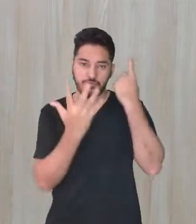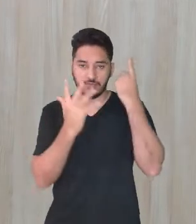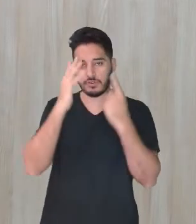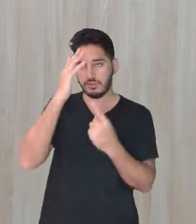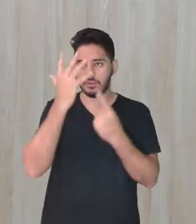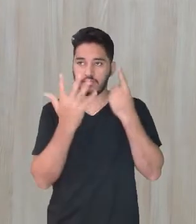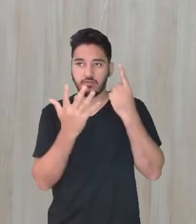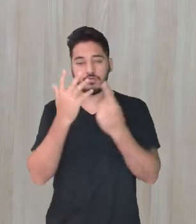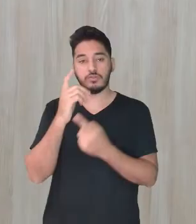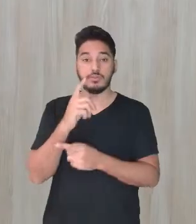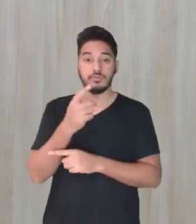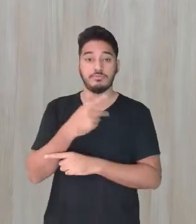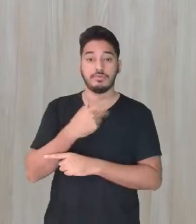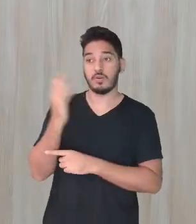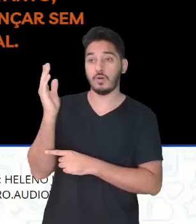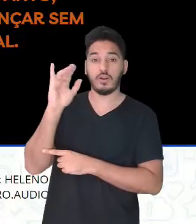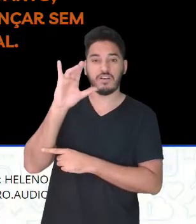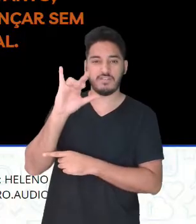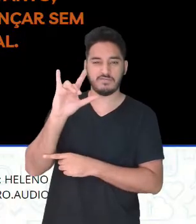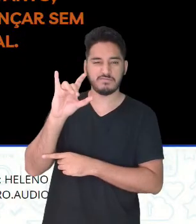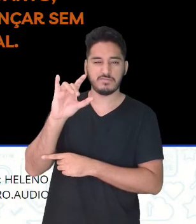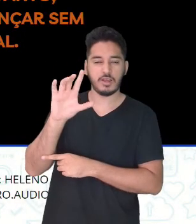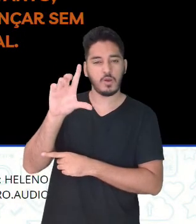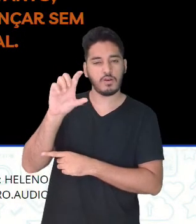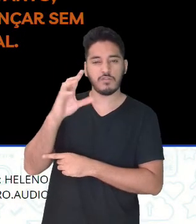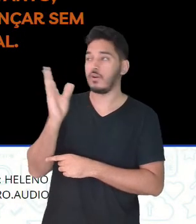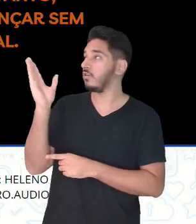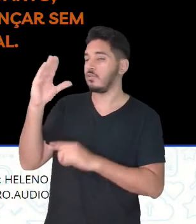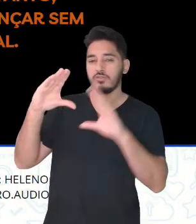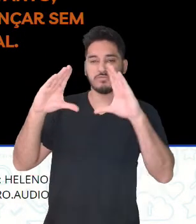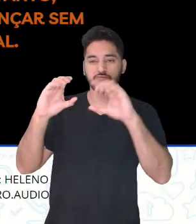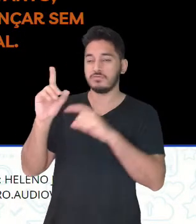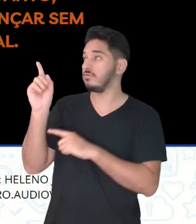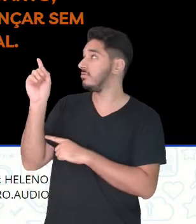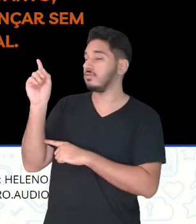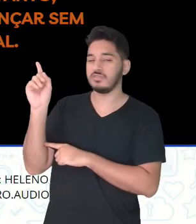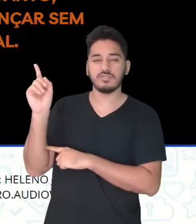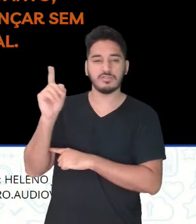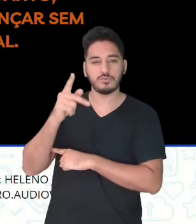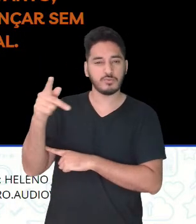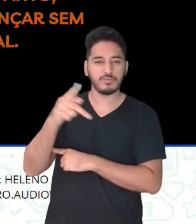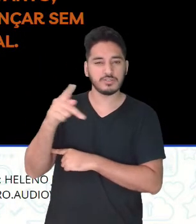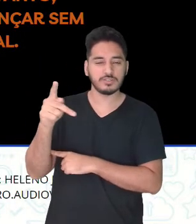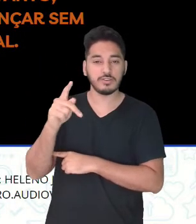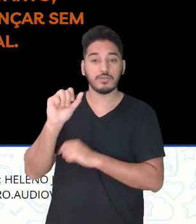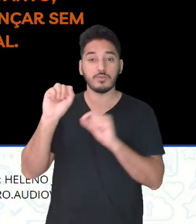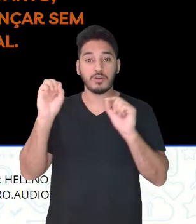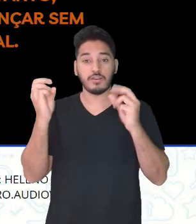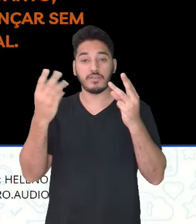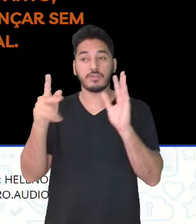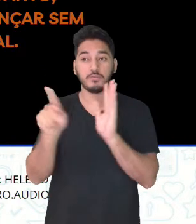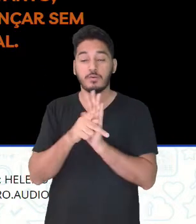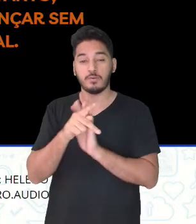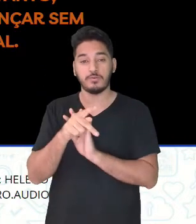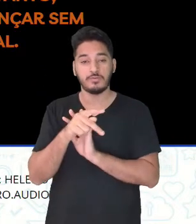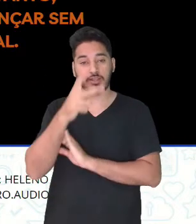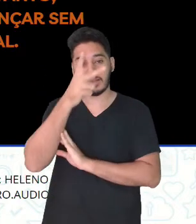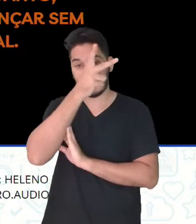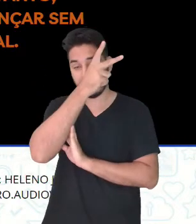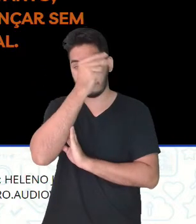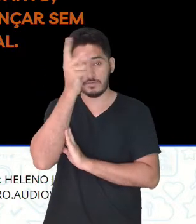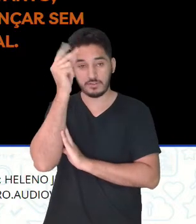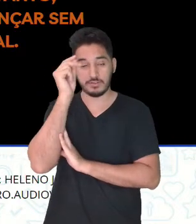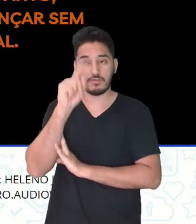Aproveitando aí que tem uma foto minha de uma participação que eu fiz num programa, né, em um evento que acontece da prefeitura, que é o